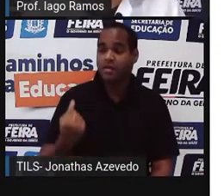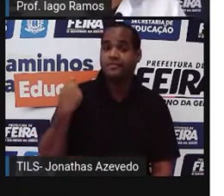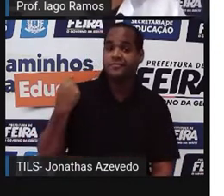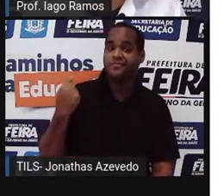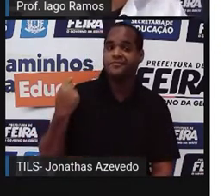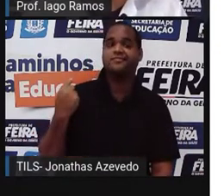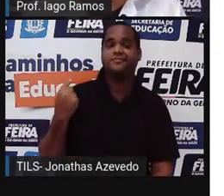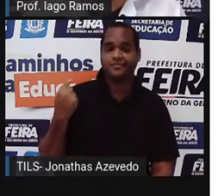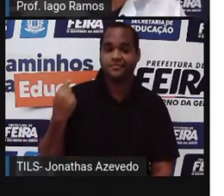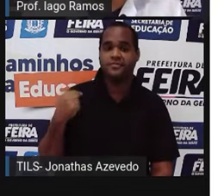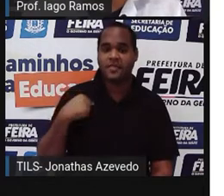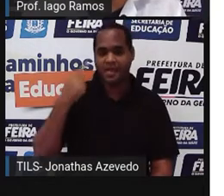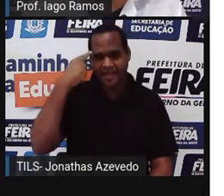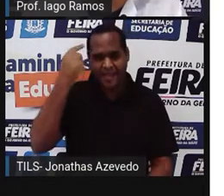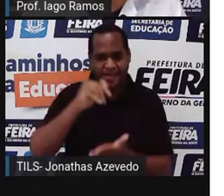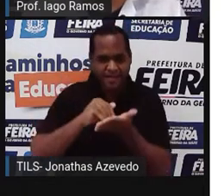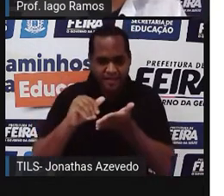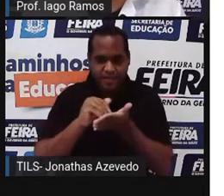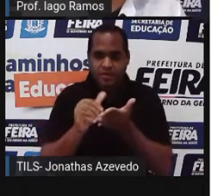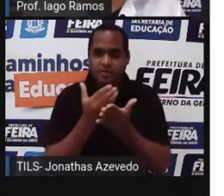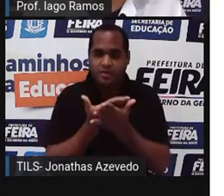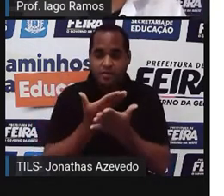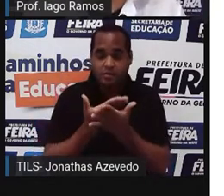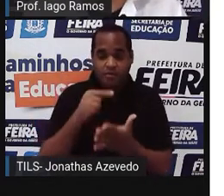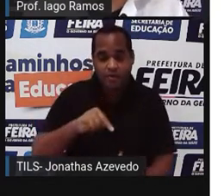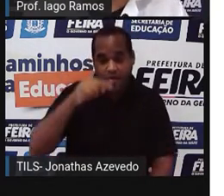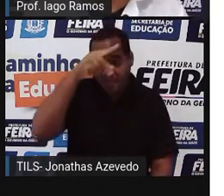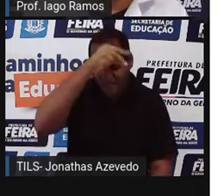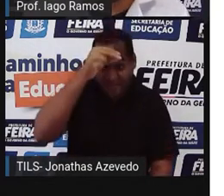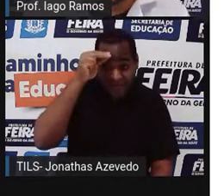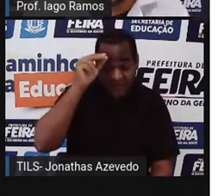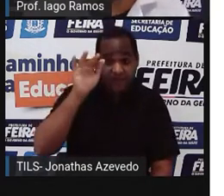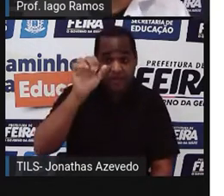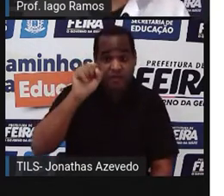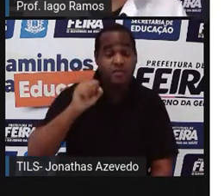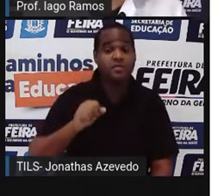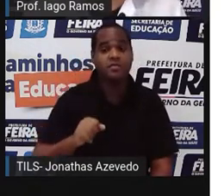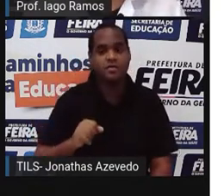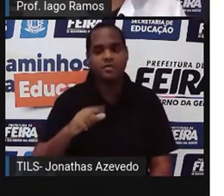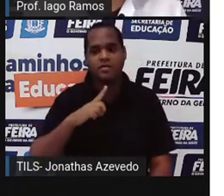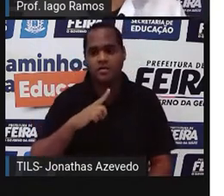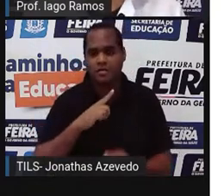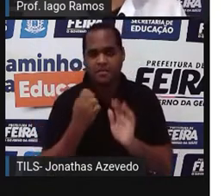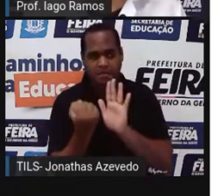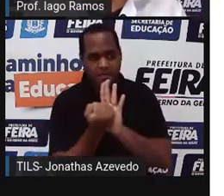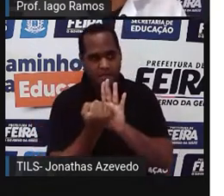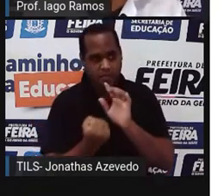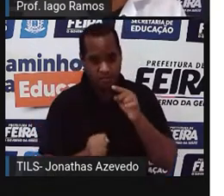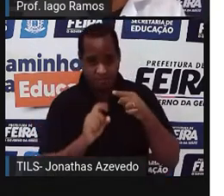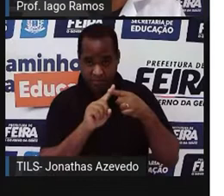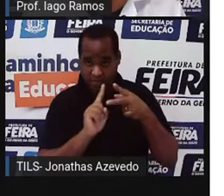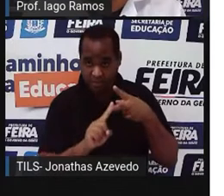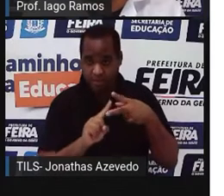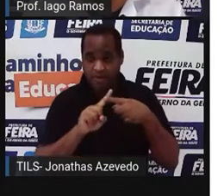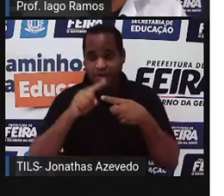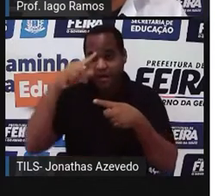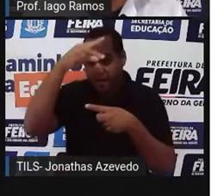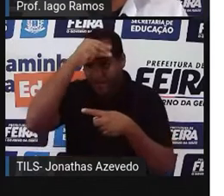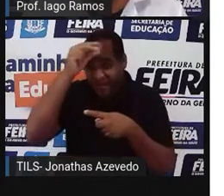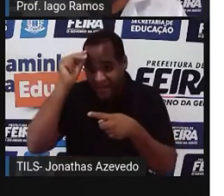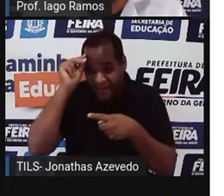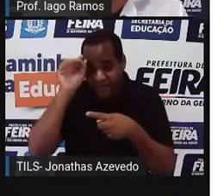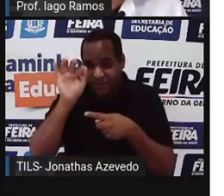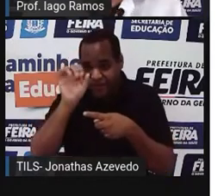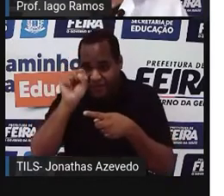da Secretaria Municipal de Educação de Feira de Santana, que tem as logomarcas da Prefeitura Municipal